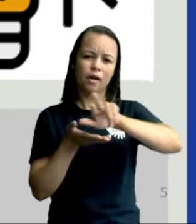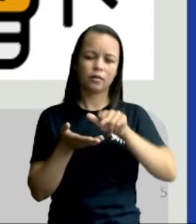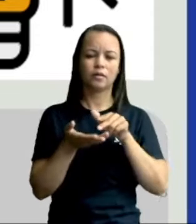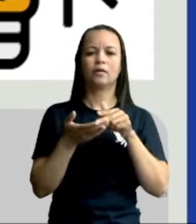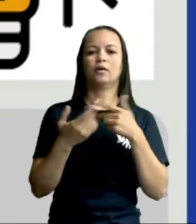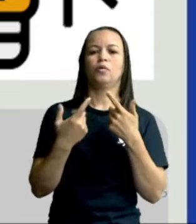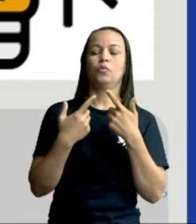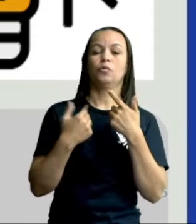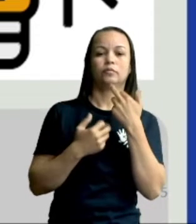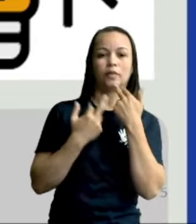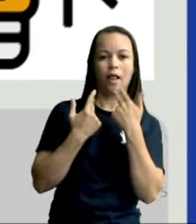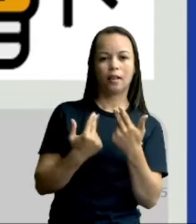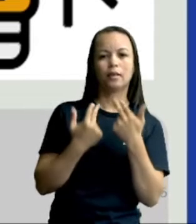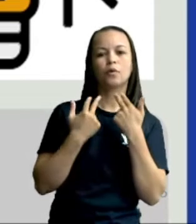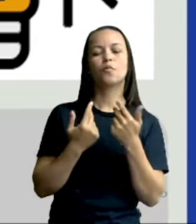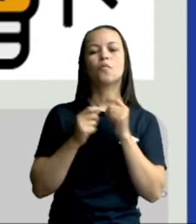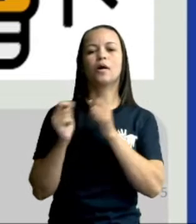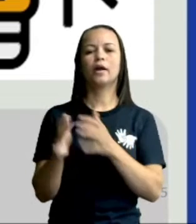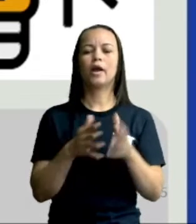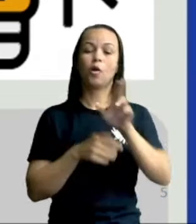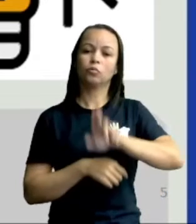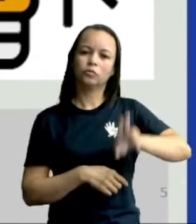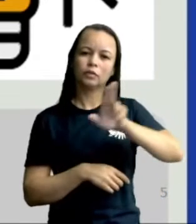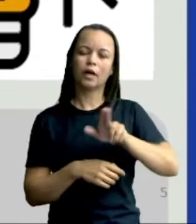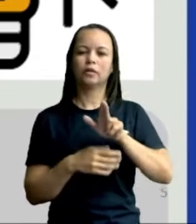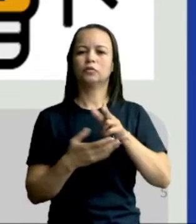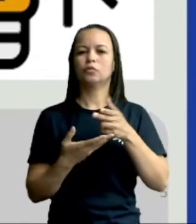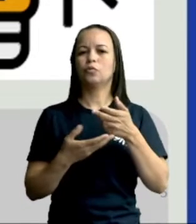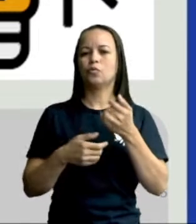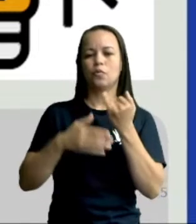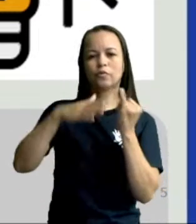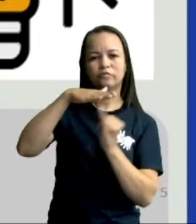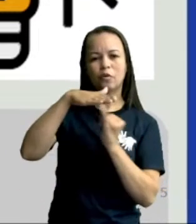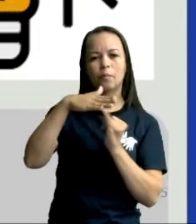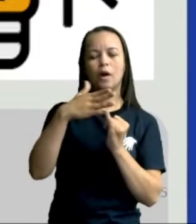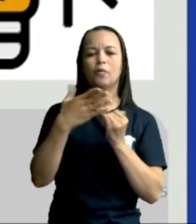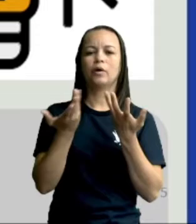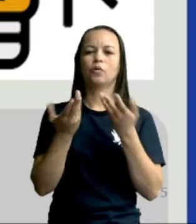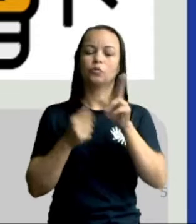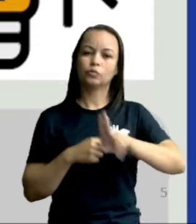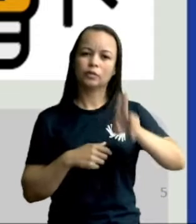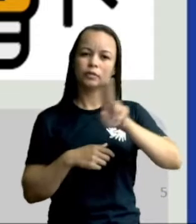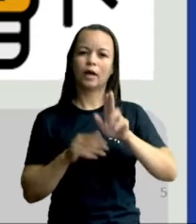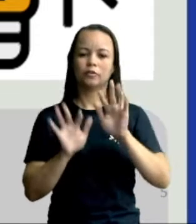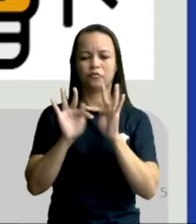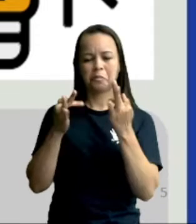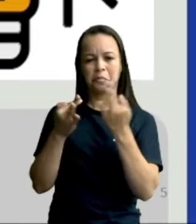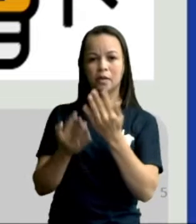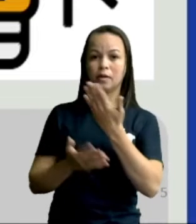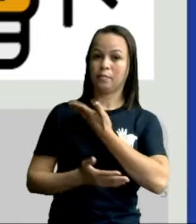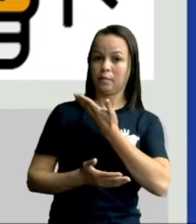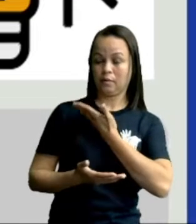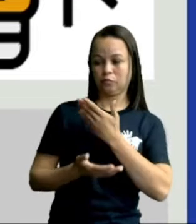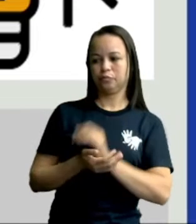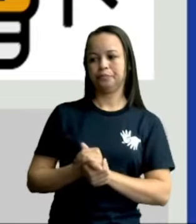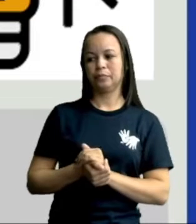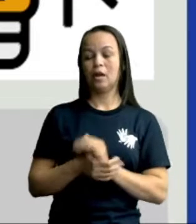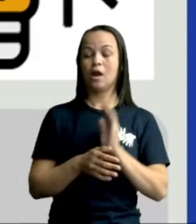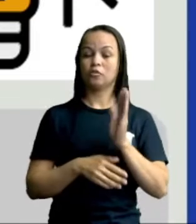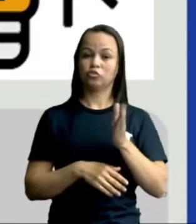linguagem formal é usada em momentos com família e amigos. Já com superiores e